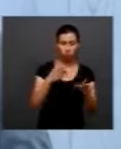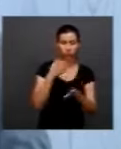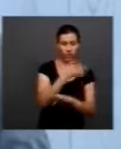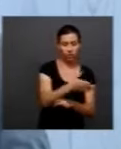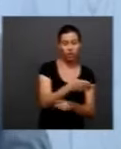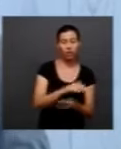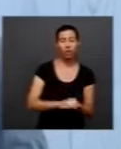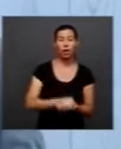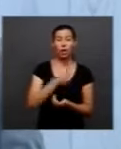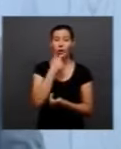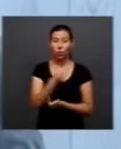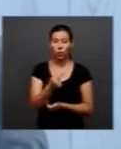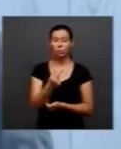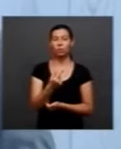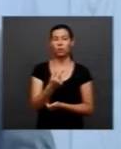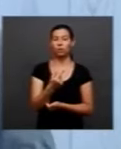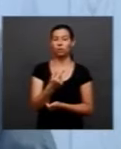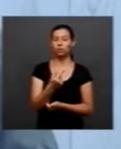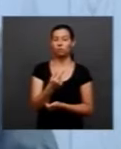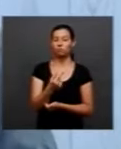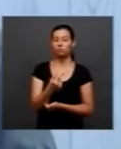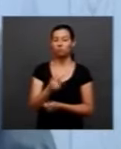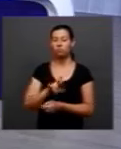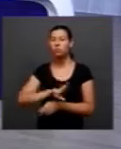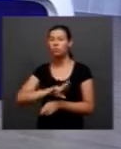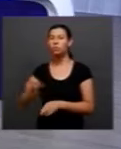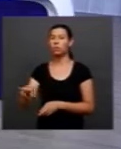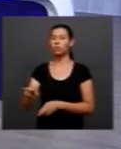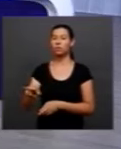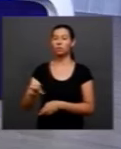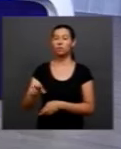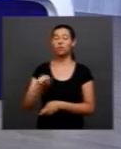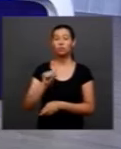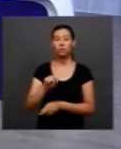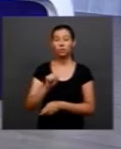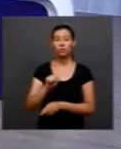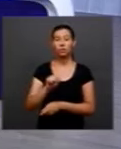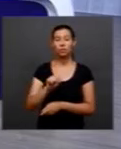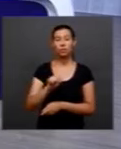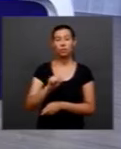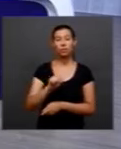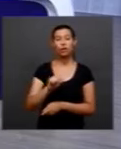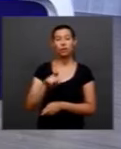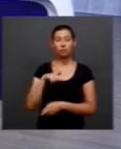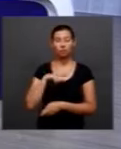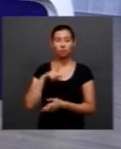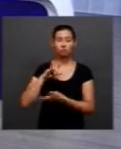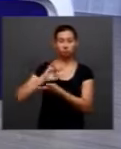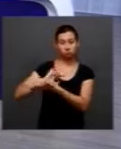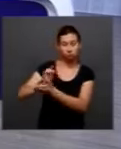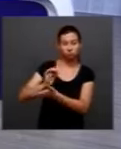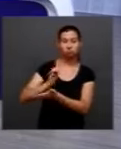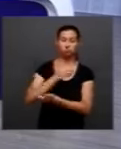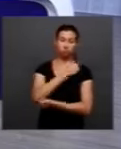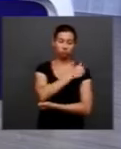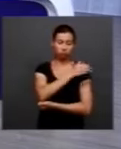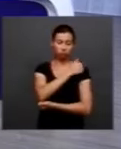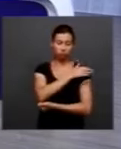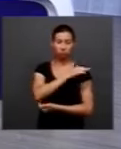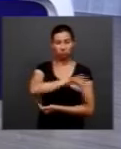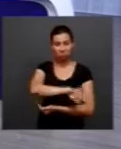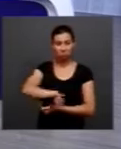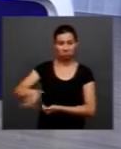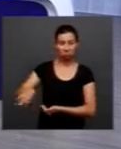considerada como padrão, normal ou adequada, acabam também sofrendo alguns preconceitos ou rechaços.